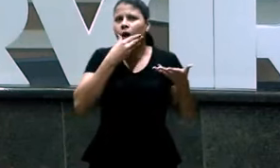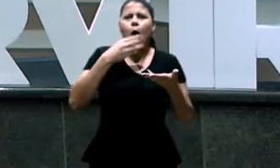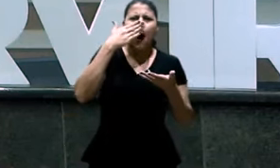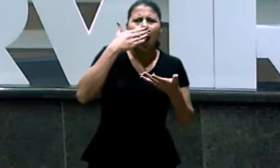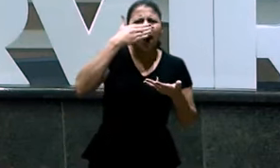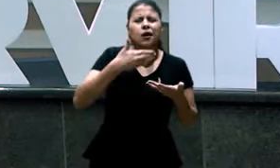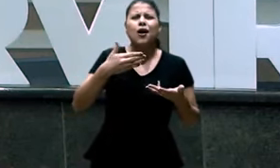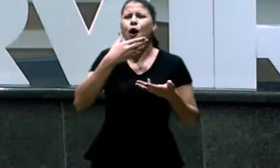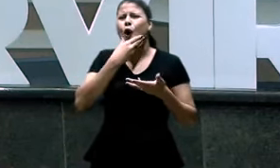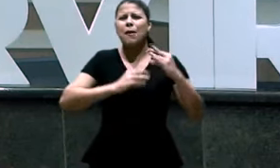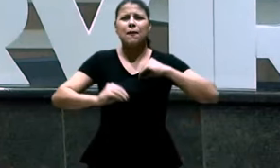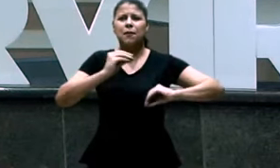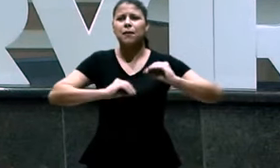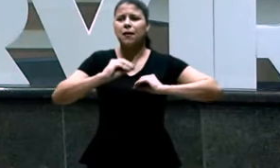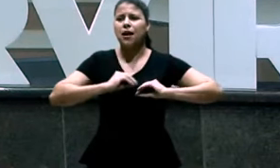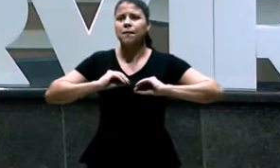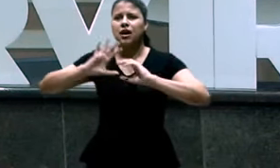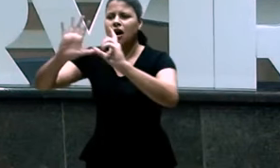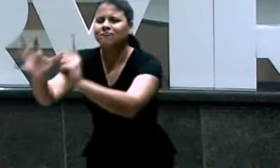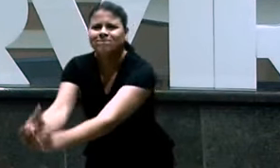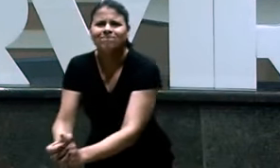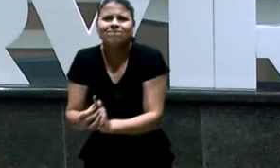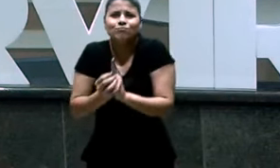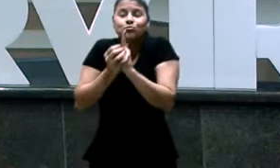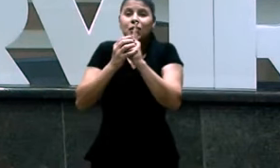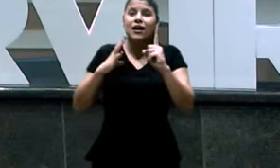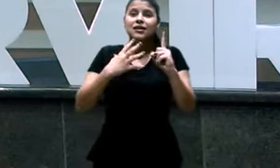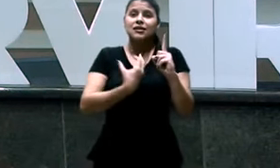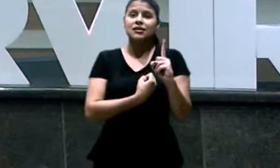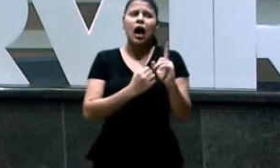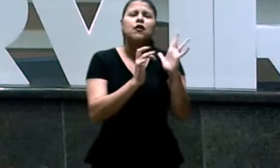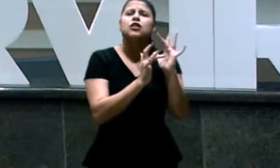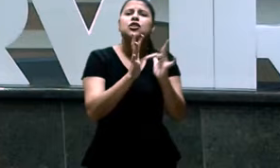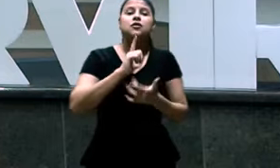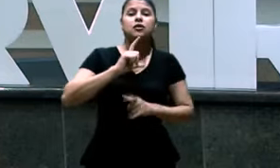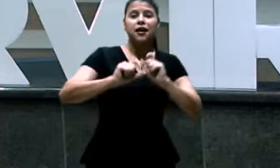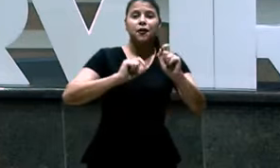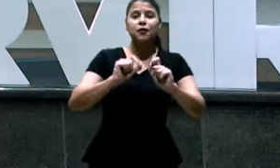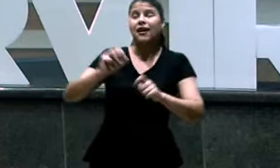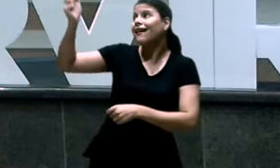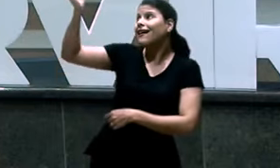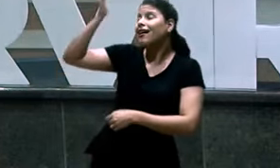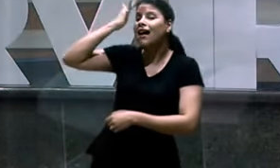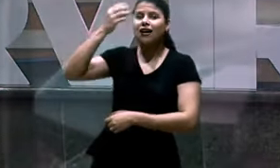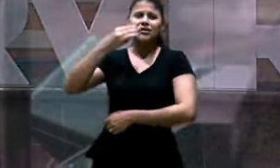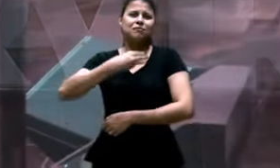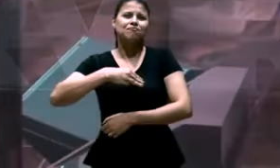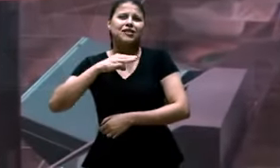a graça. Eu tenho a graça. Eu tenho a misericórdia. Só quem já sentiu essa